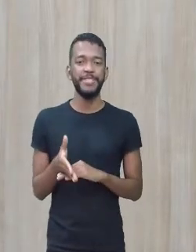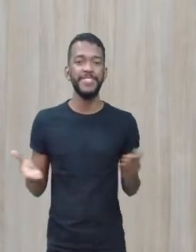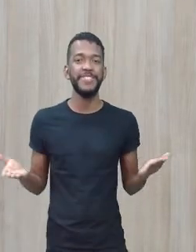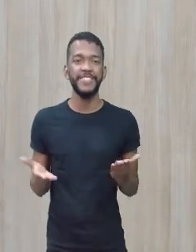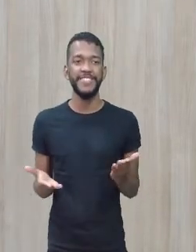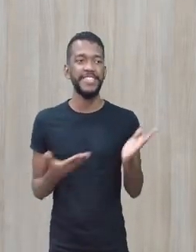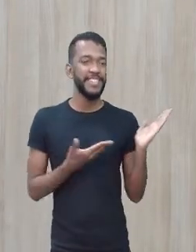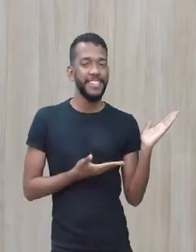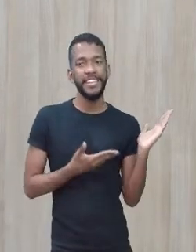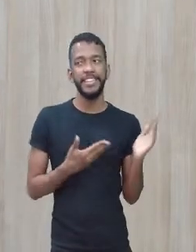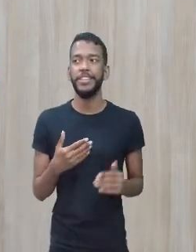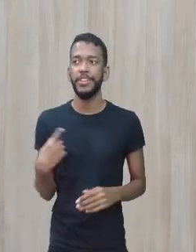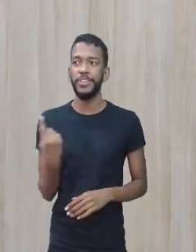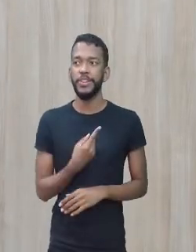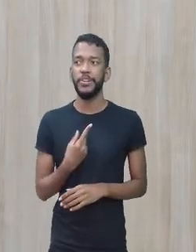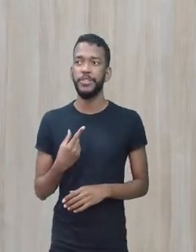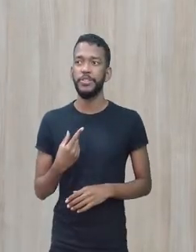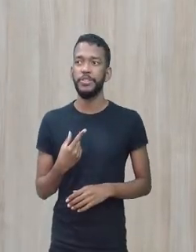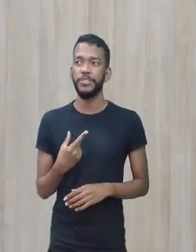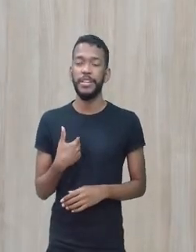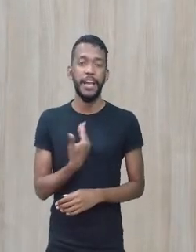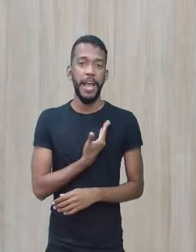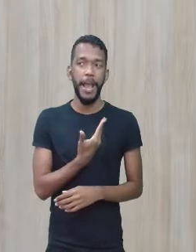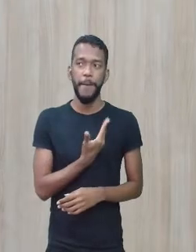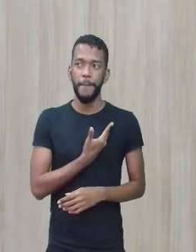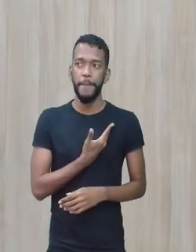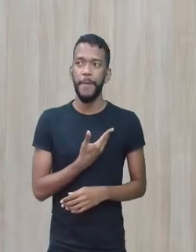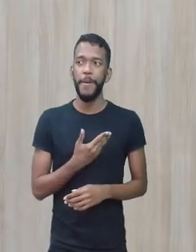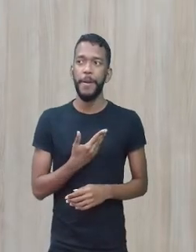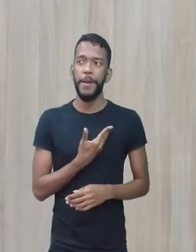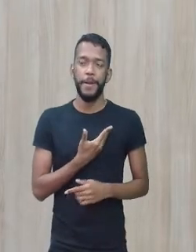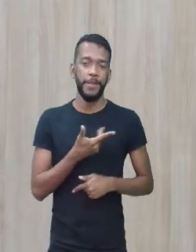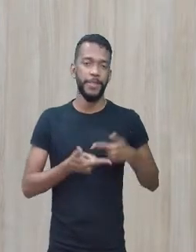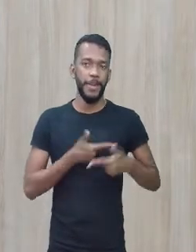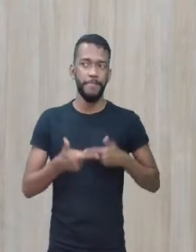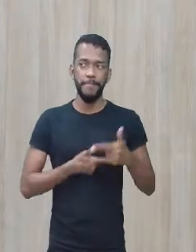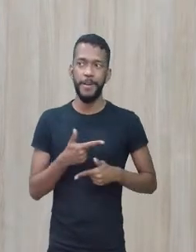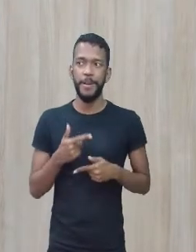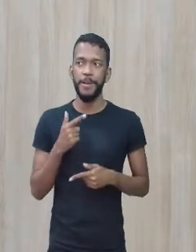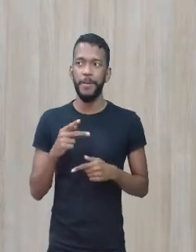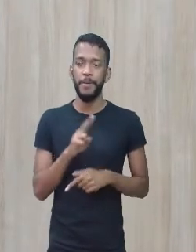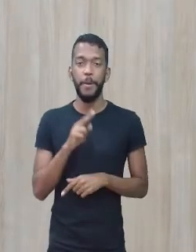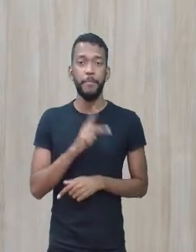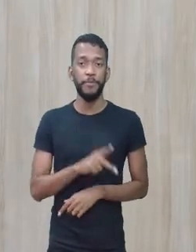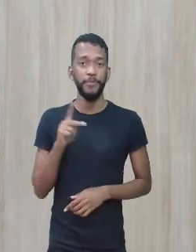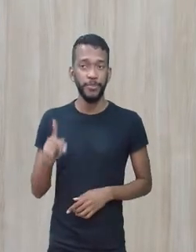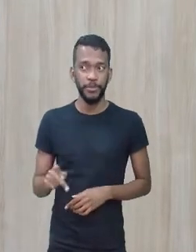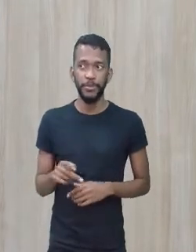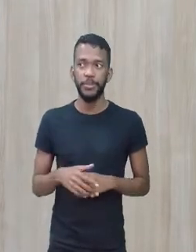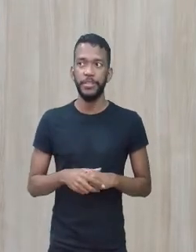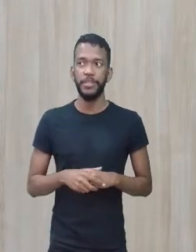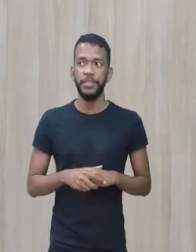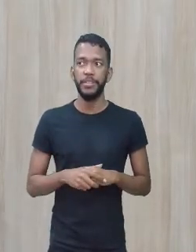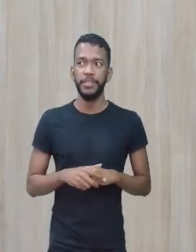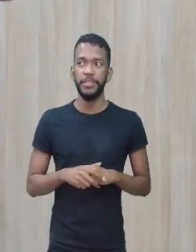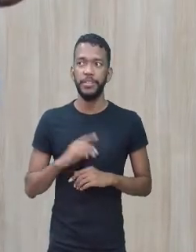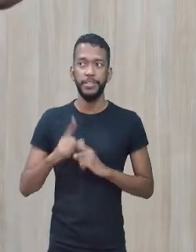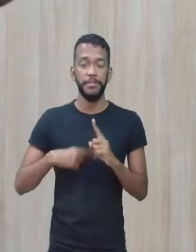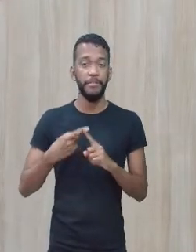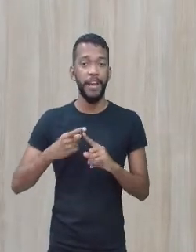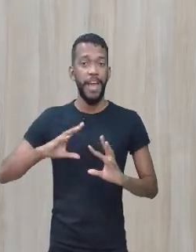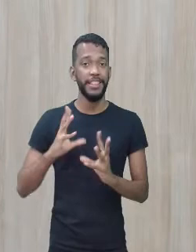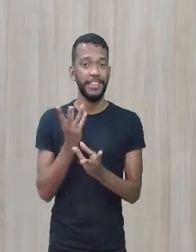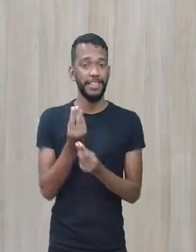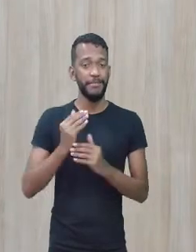participação do nosso querido amigo e colega de trabalho, o professor e